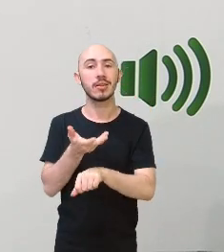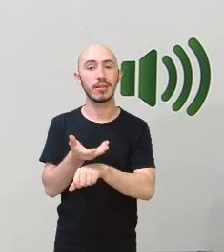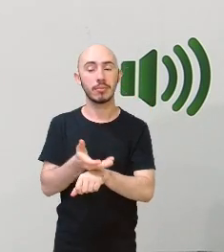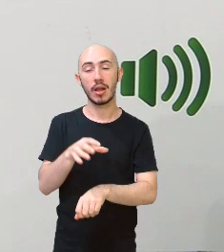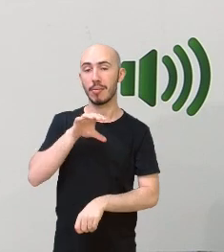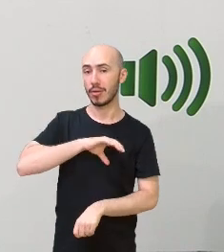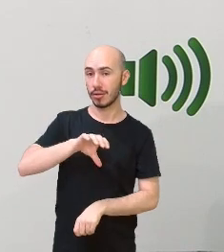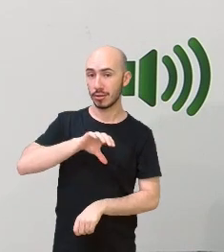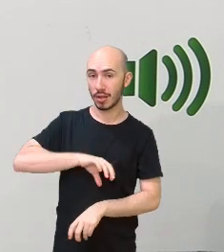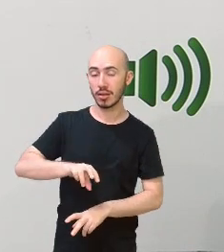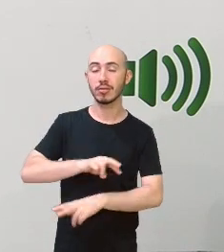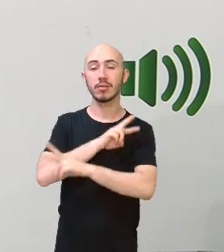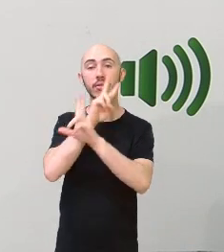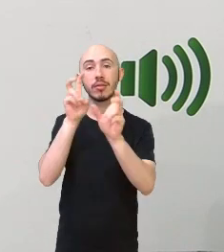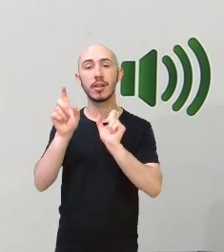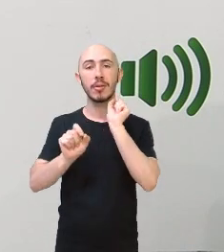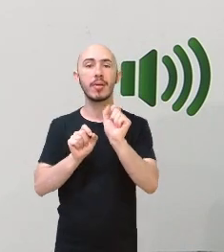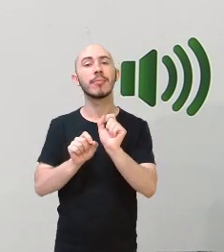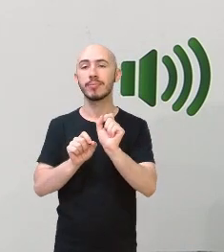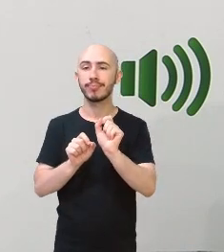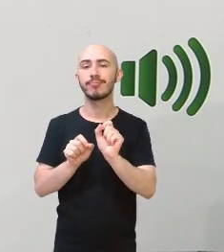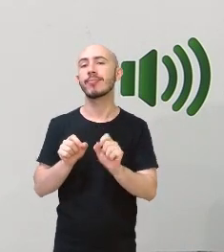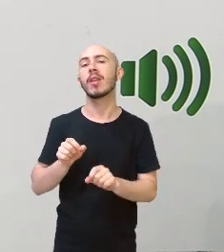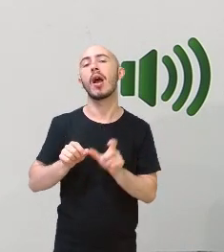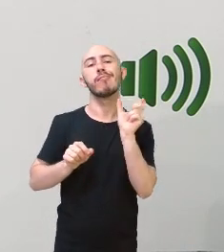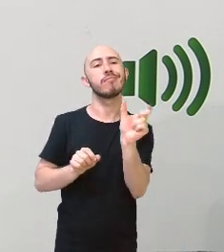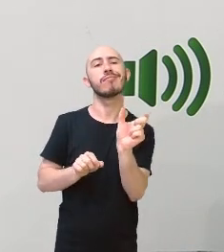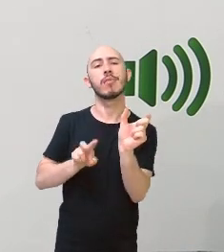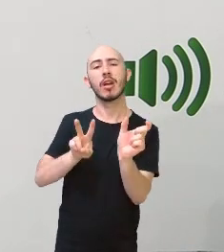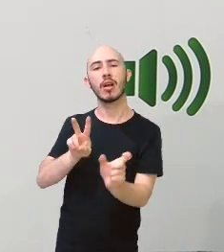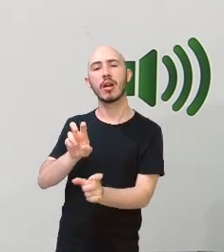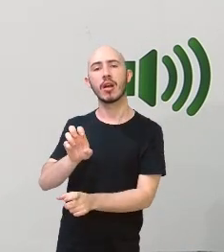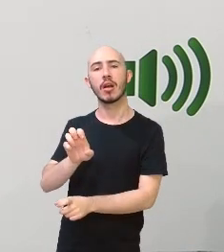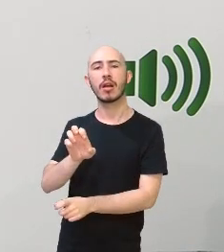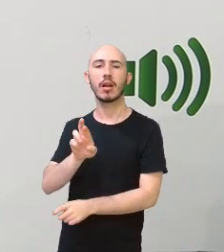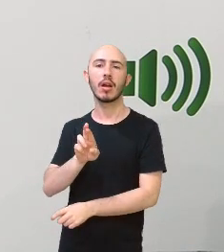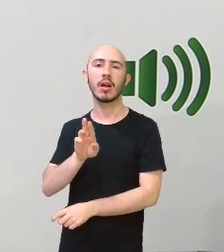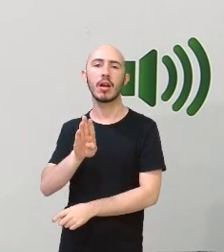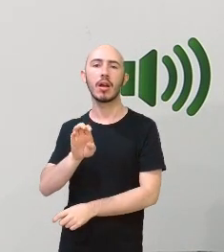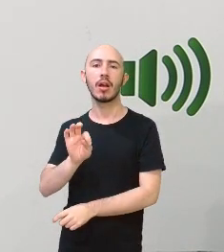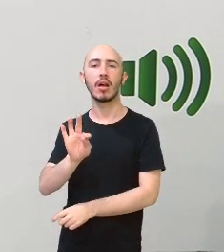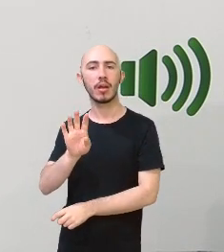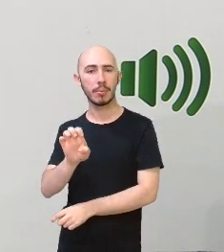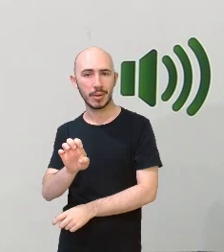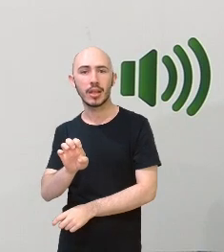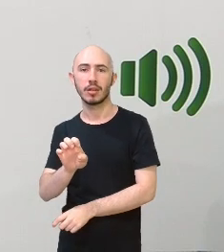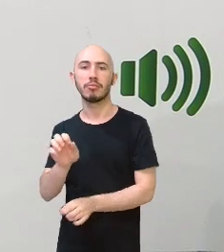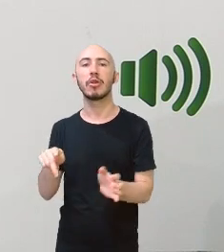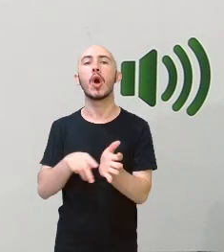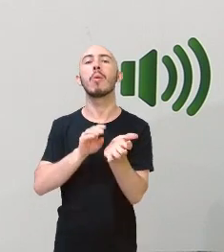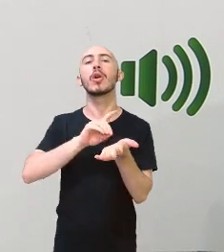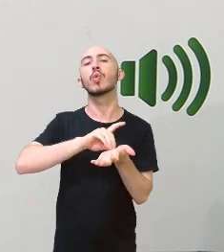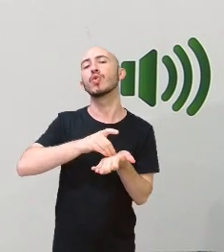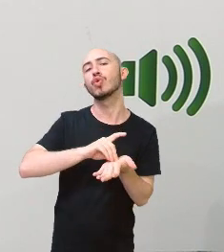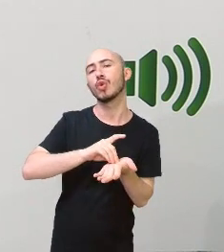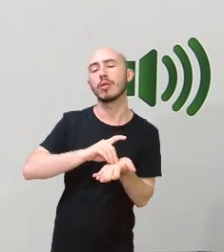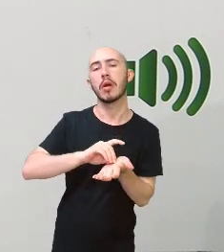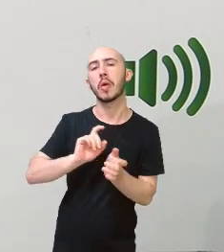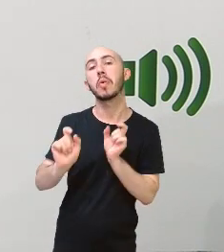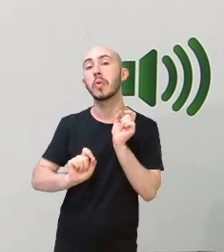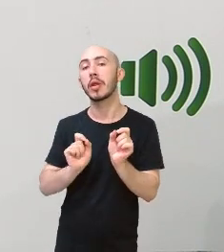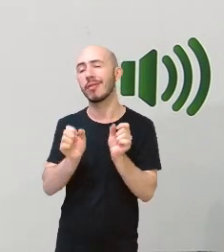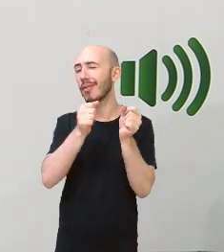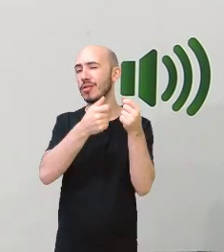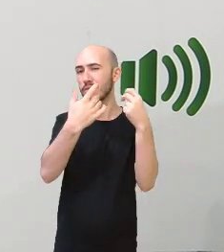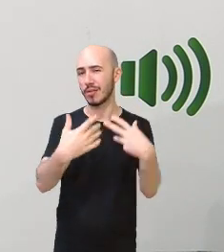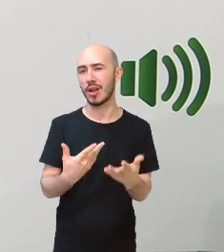o nosso assunto é verbete de dicionário, tá bom? Só uma correçãozinha. Ali, quando foi montar a aula,